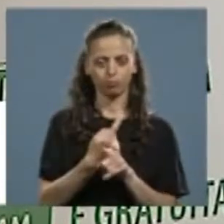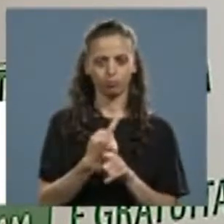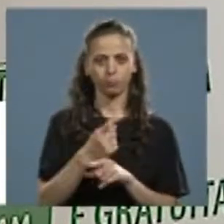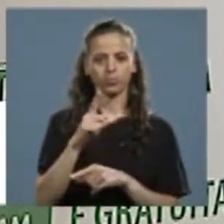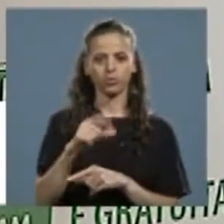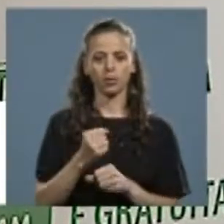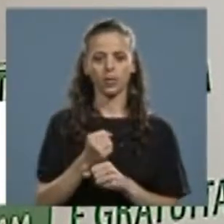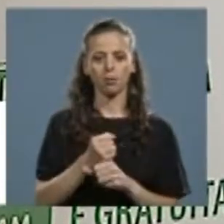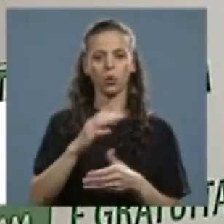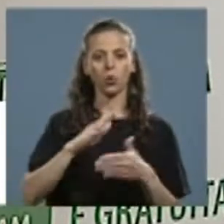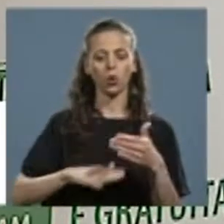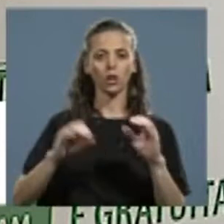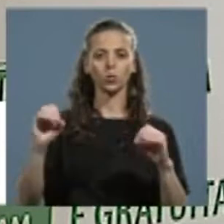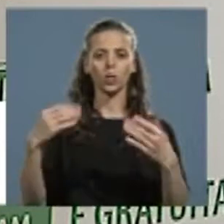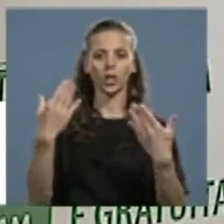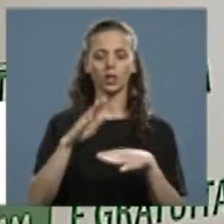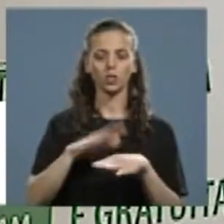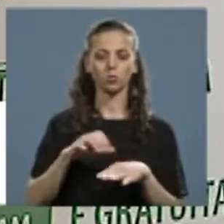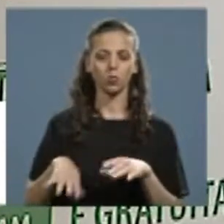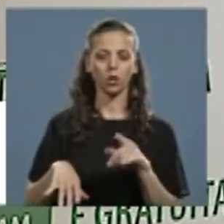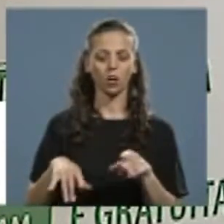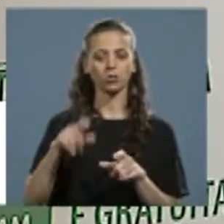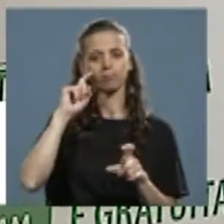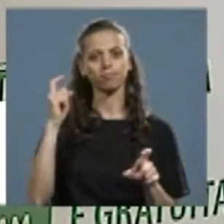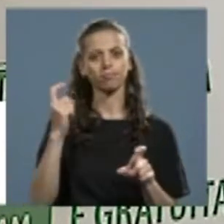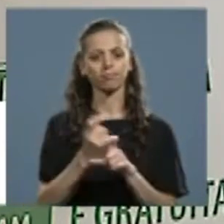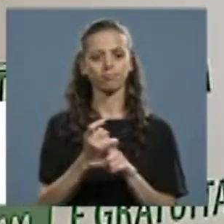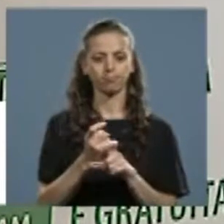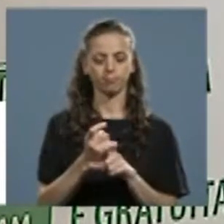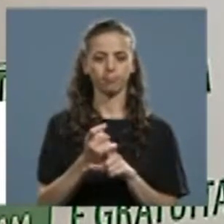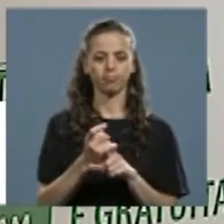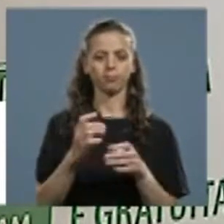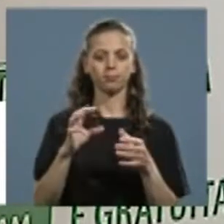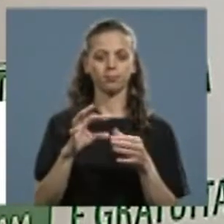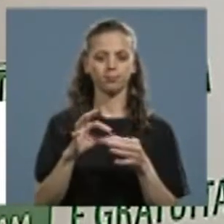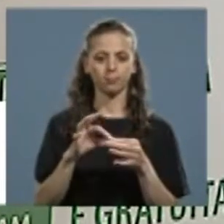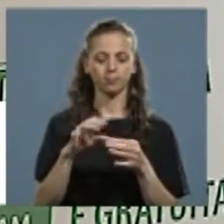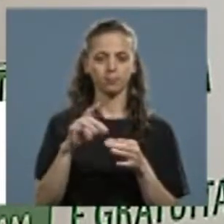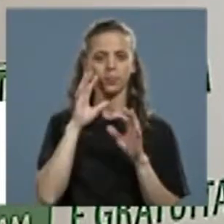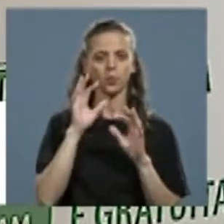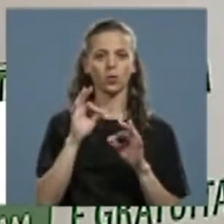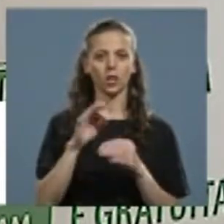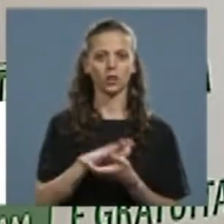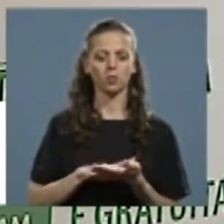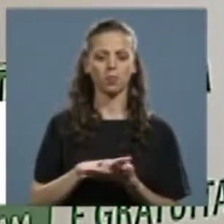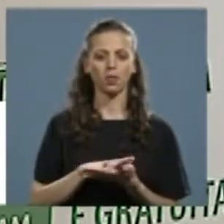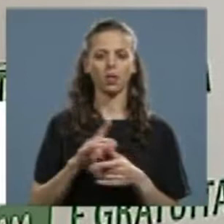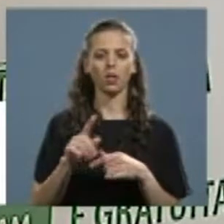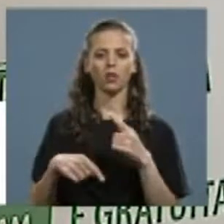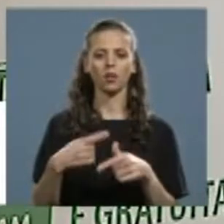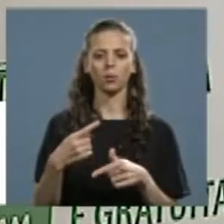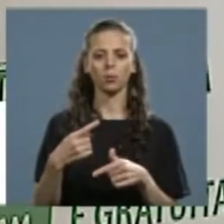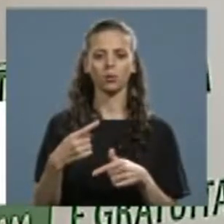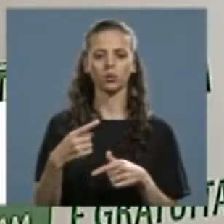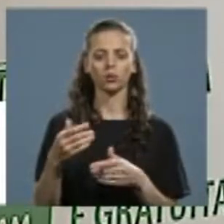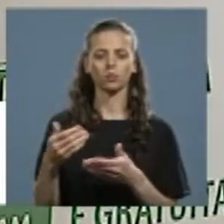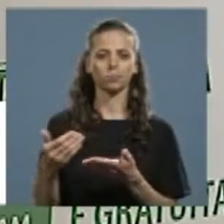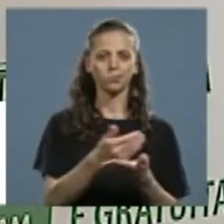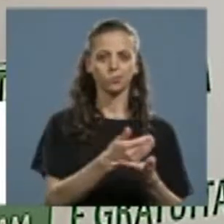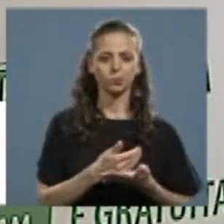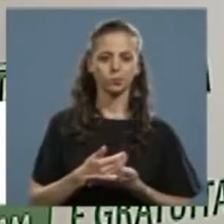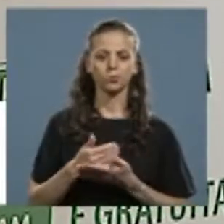com os colegas no início, por causa da vigilância epidemiológica, nas delegações de saúde, porque também eram enfermeiros de cuidados de primários. Depois foram as coletas que era preciso